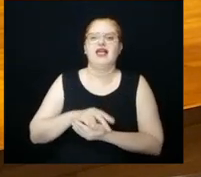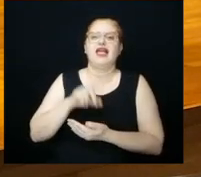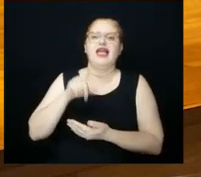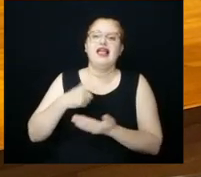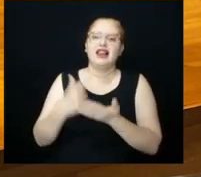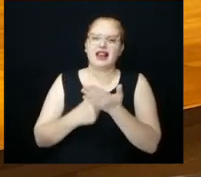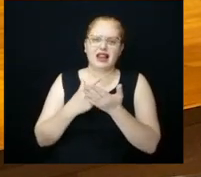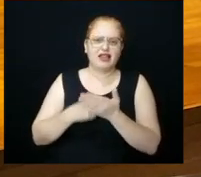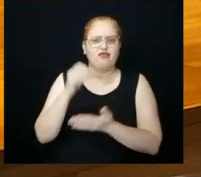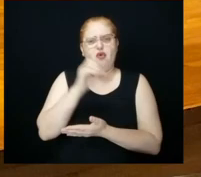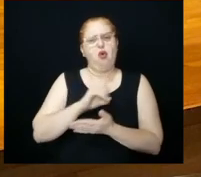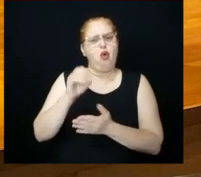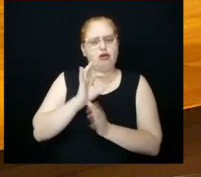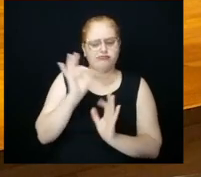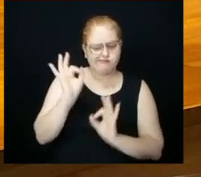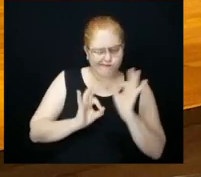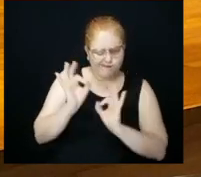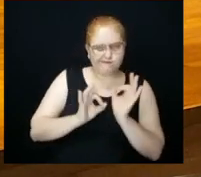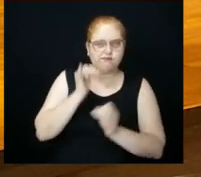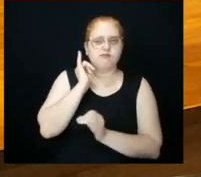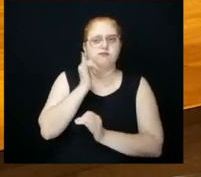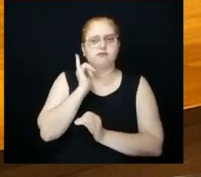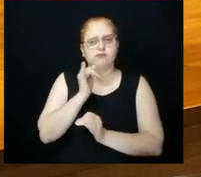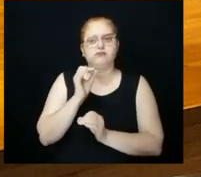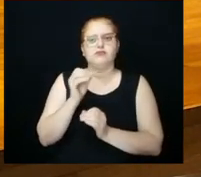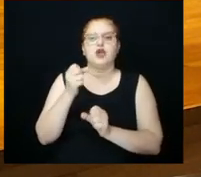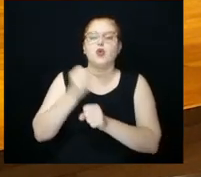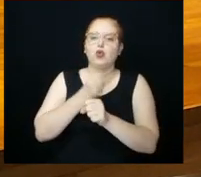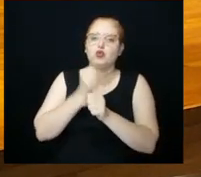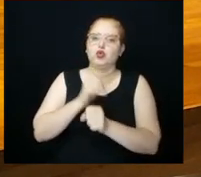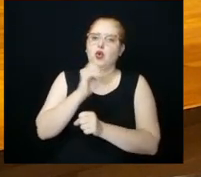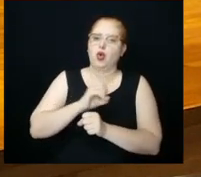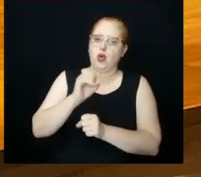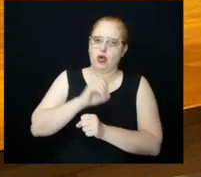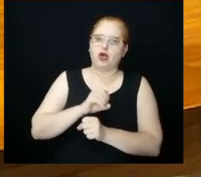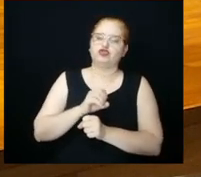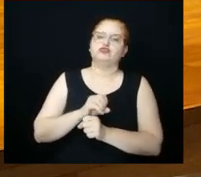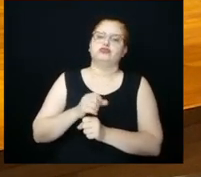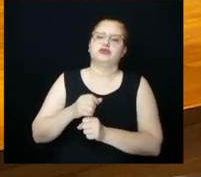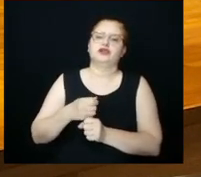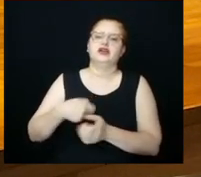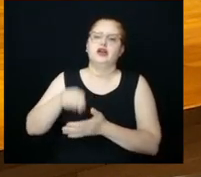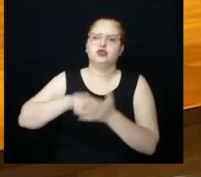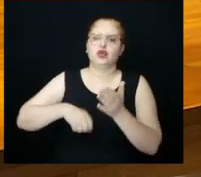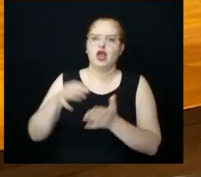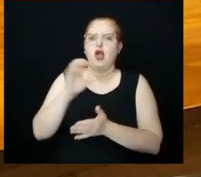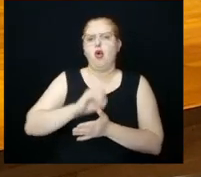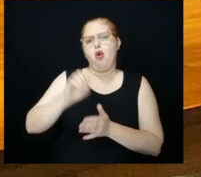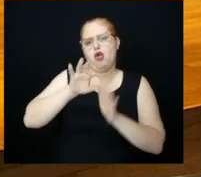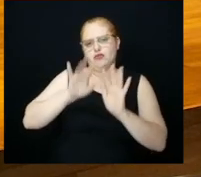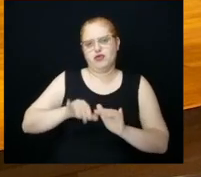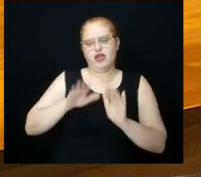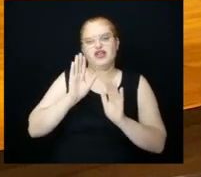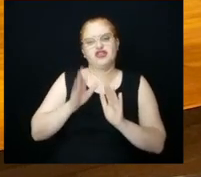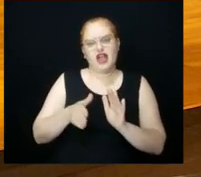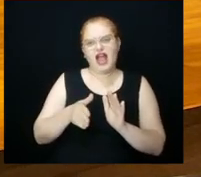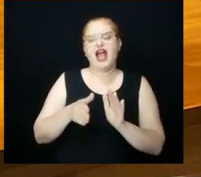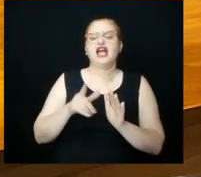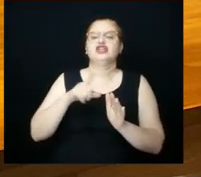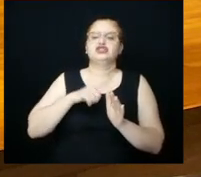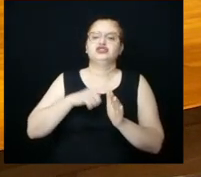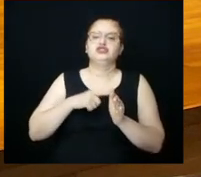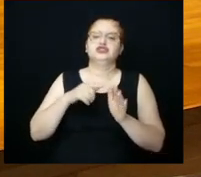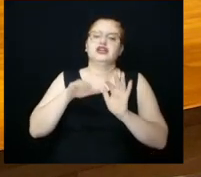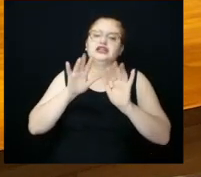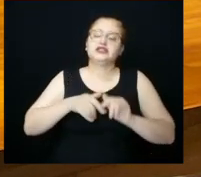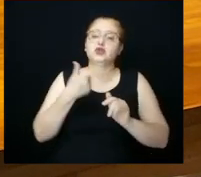muito bem construído, né? Uma narrativa muito bem construída. Ela é uma excelente escritora, né? Ela já tinha escrito o Hibisco Roxo, que é